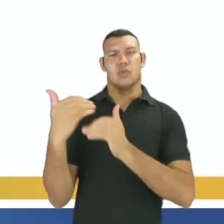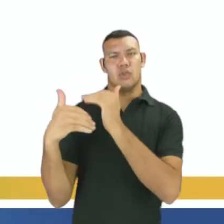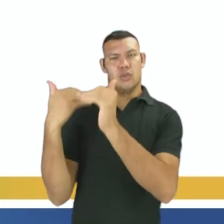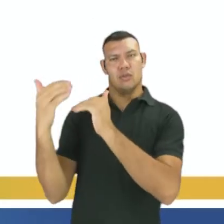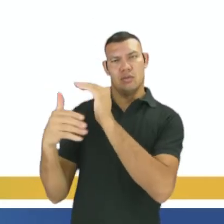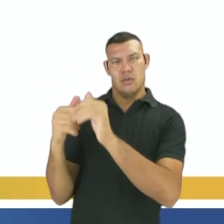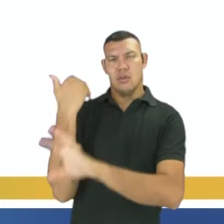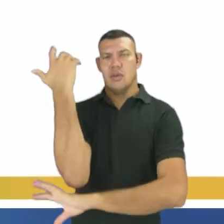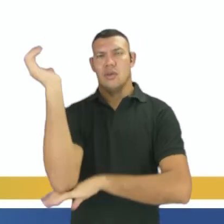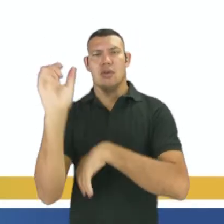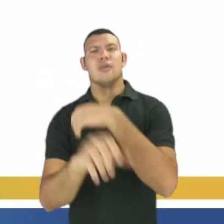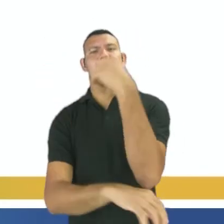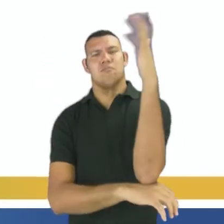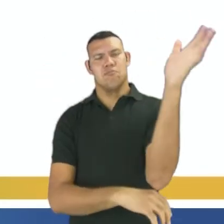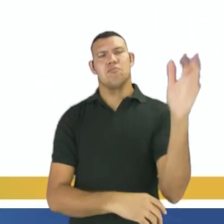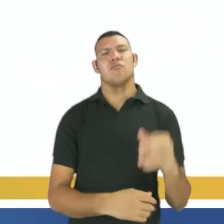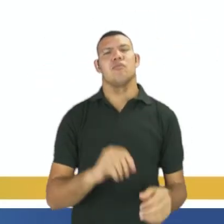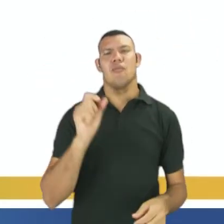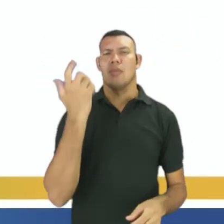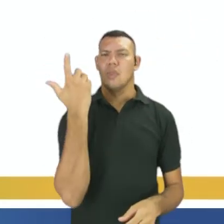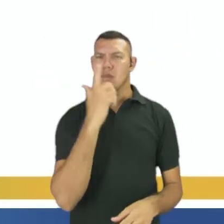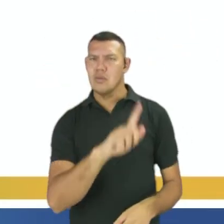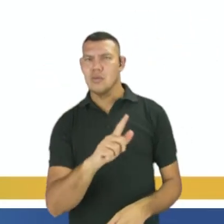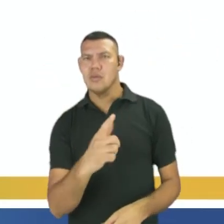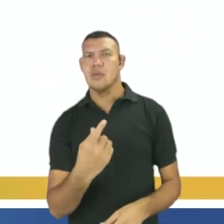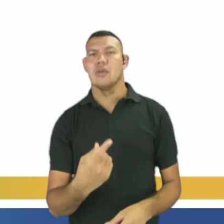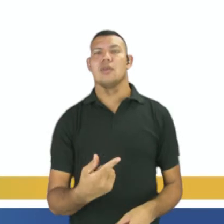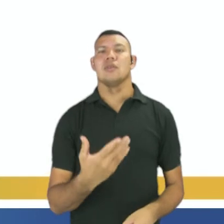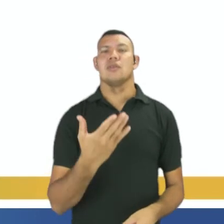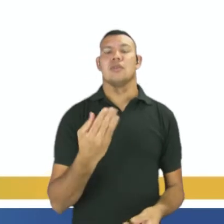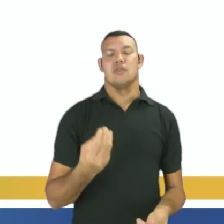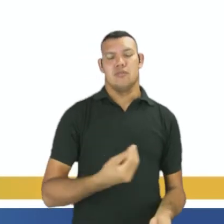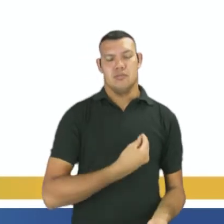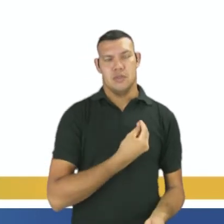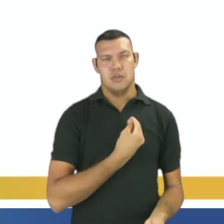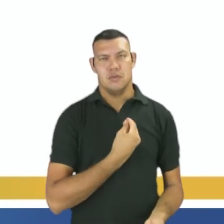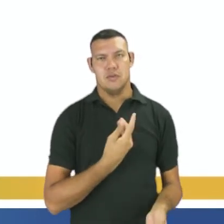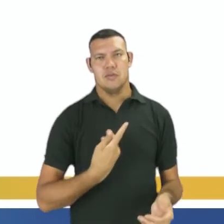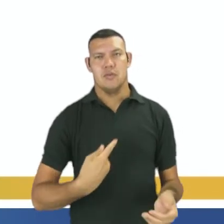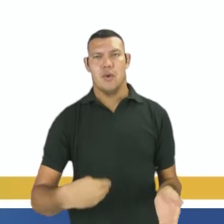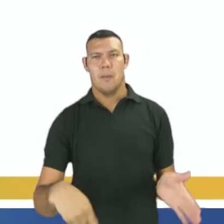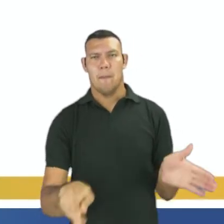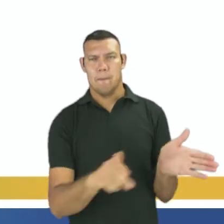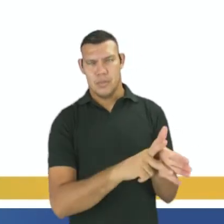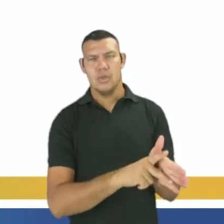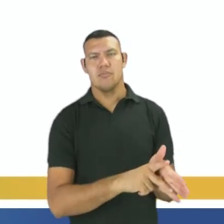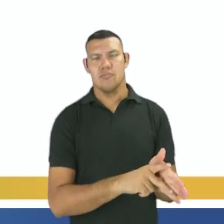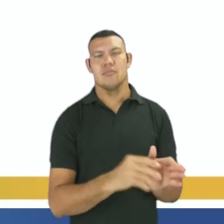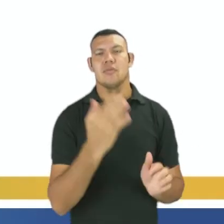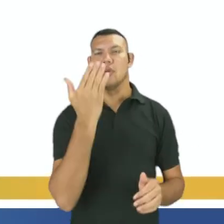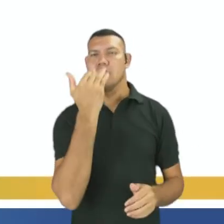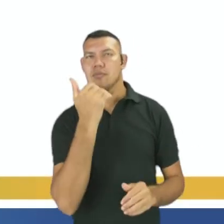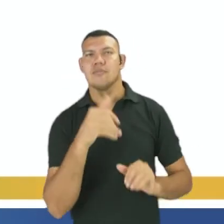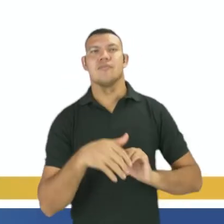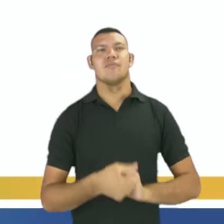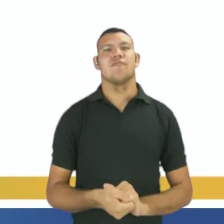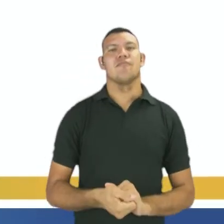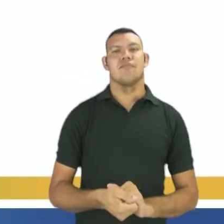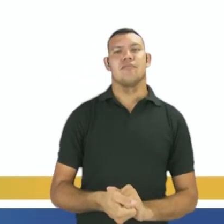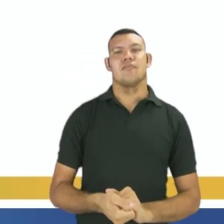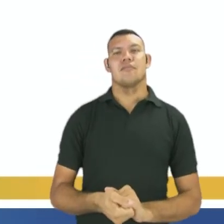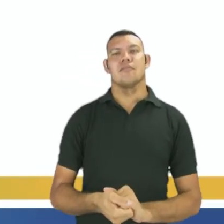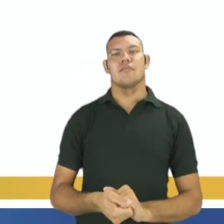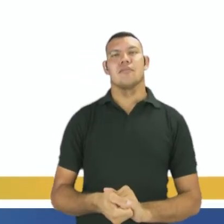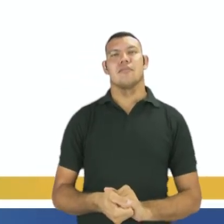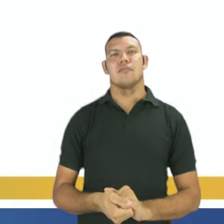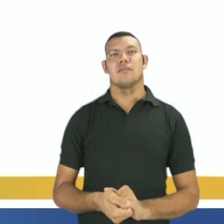ela por si própria sobrevive né através desse matéria orgânica né matéria desse adubo né que ele mesmo